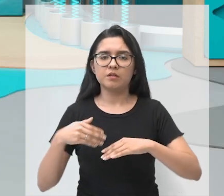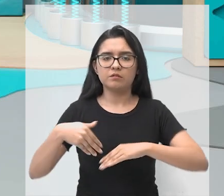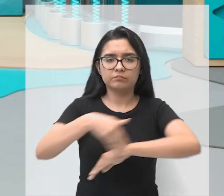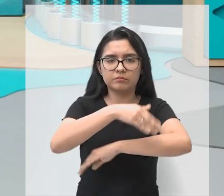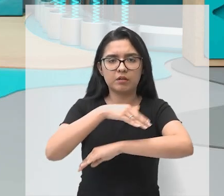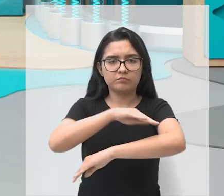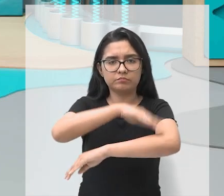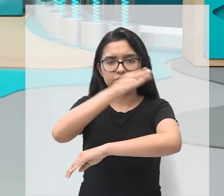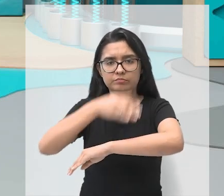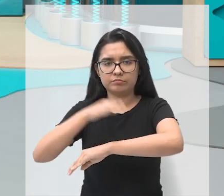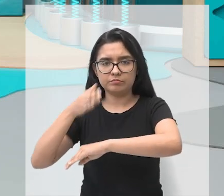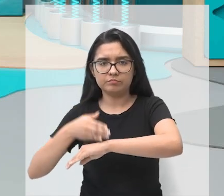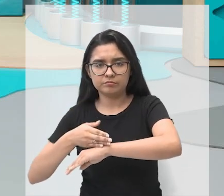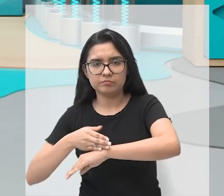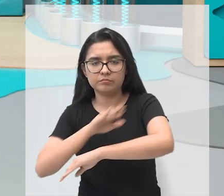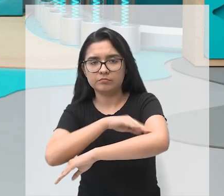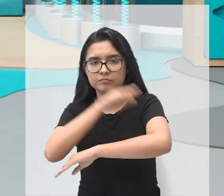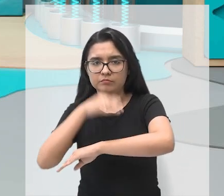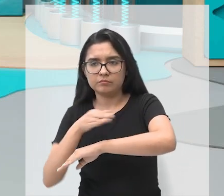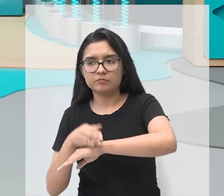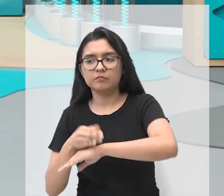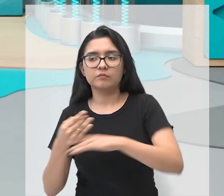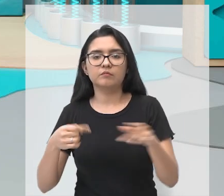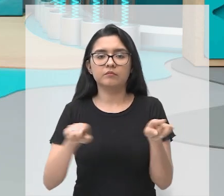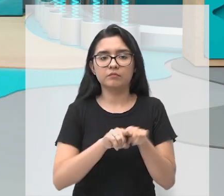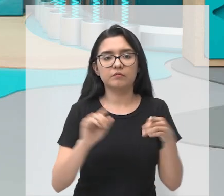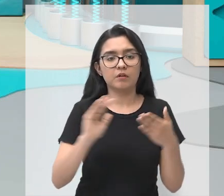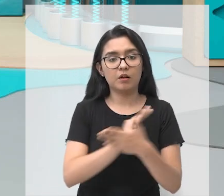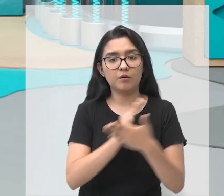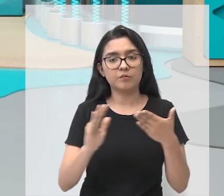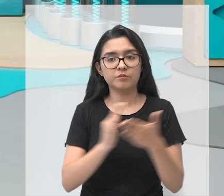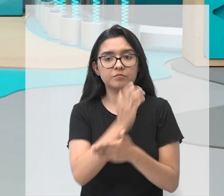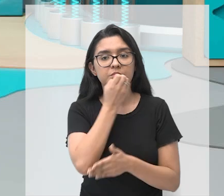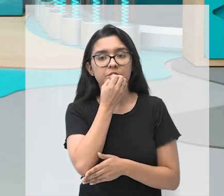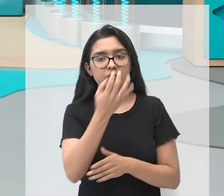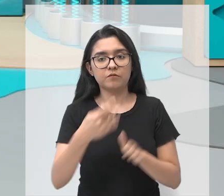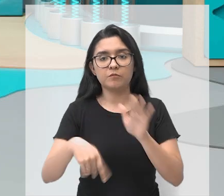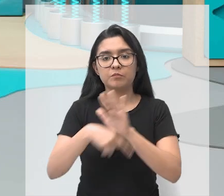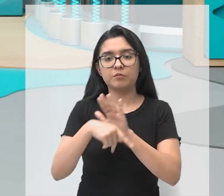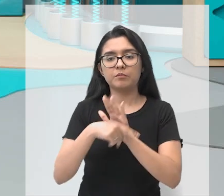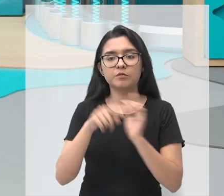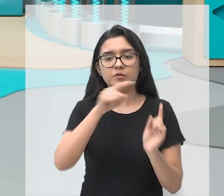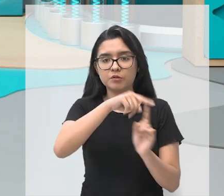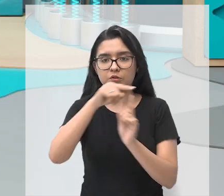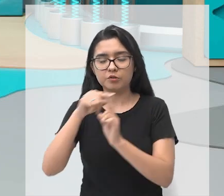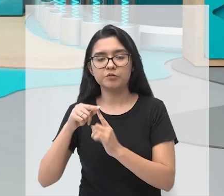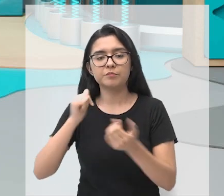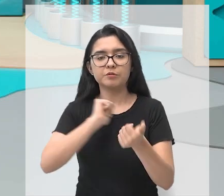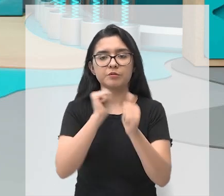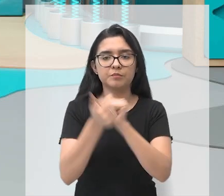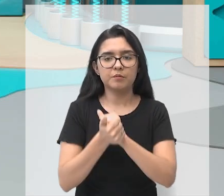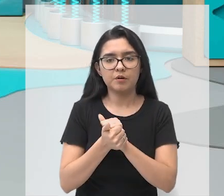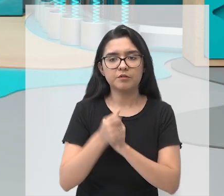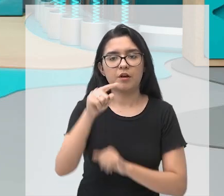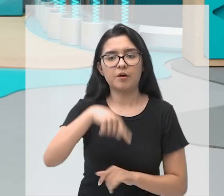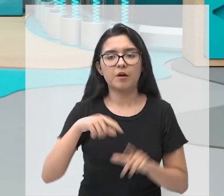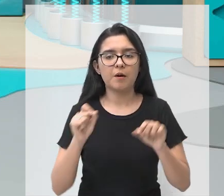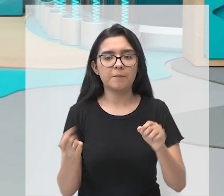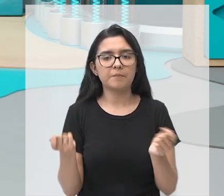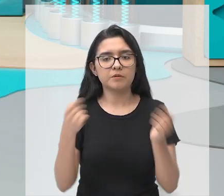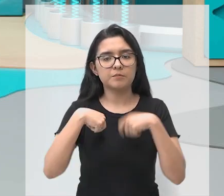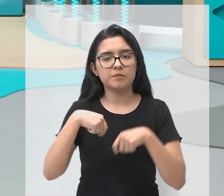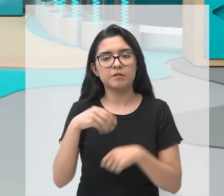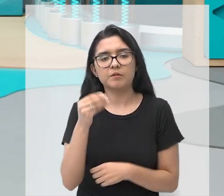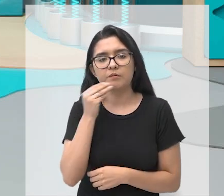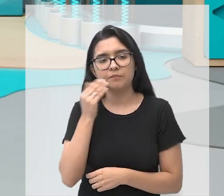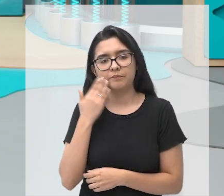ou ali nas estradas mais montanhosas. Alguns benefícios dessa atividade, né, do ciclismo, ele proporciona